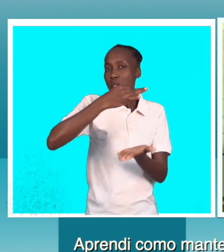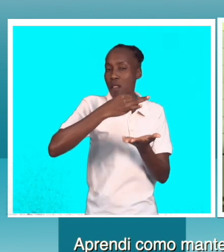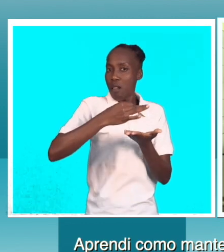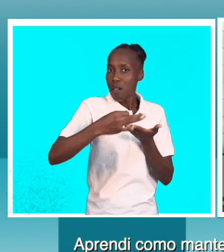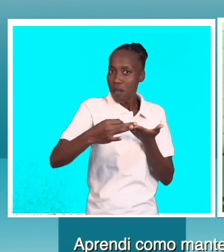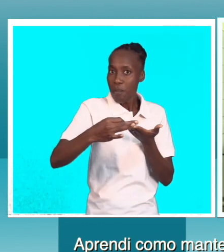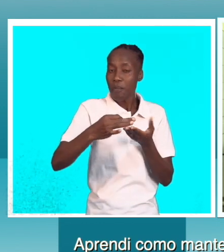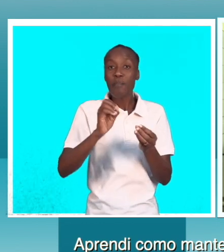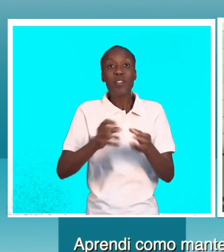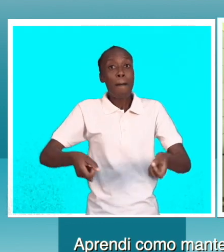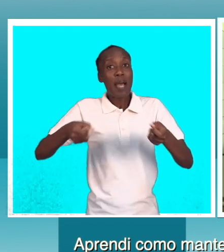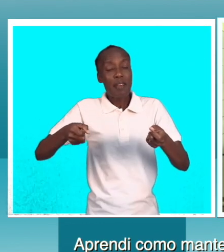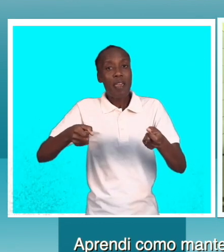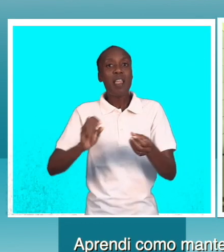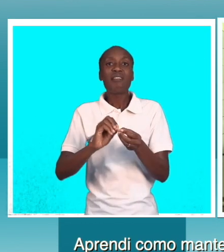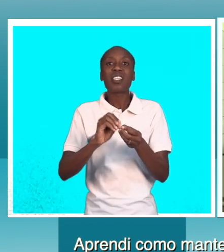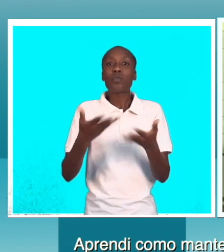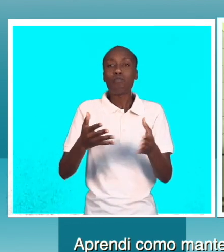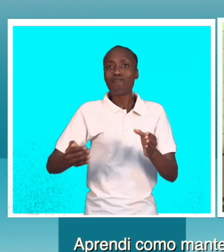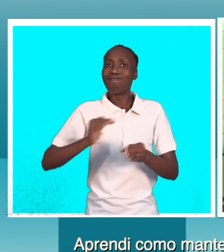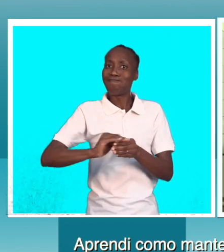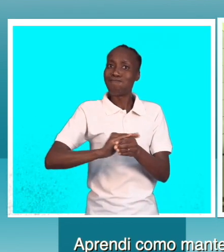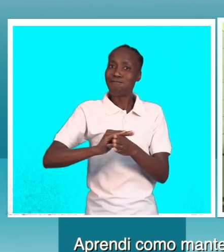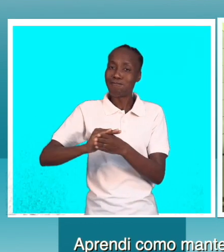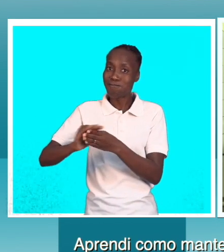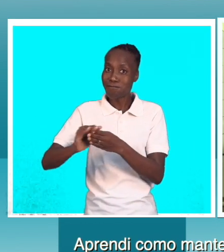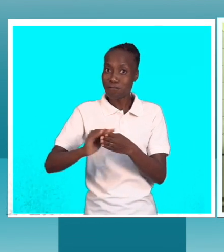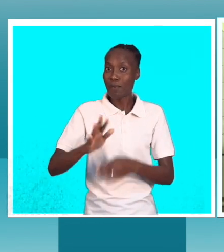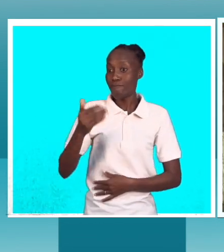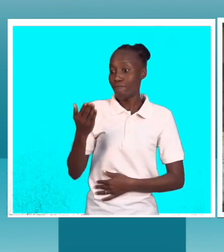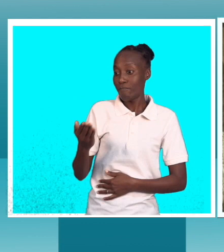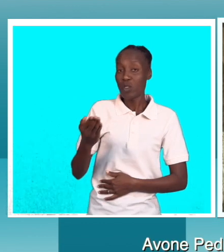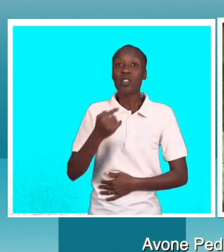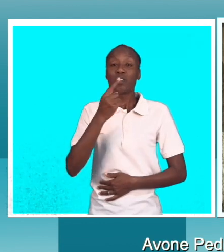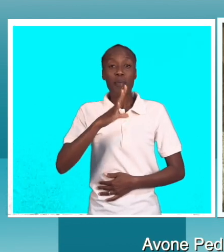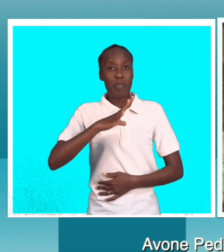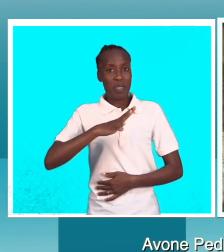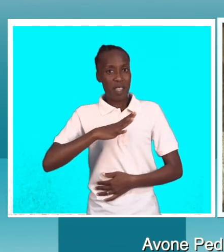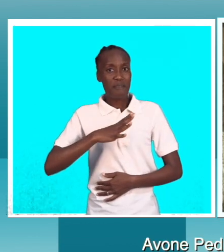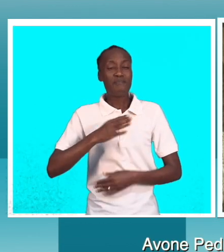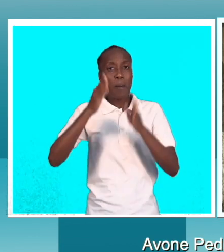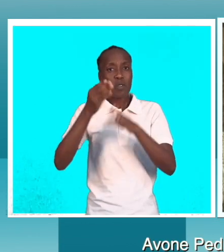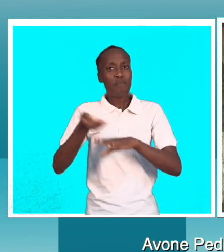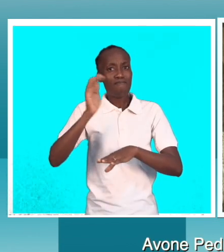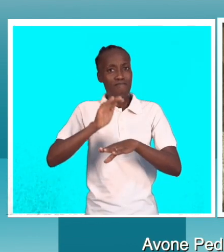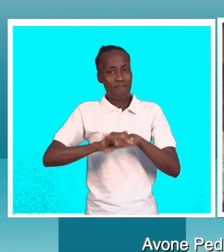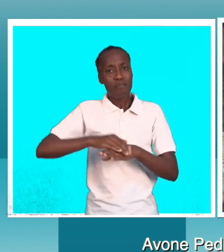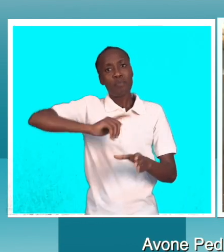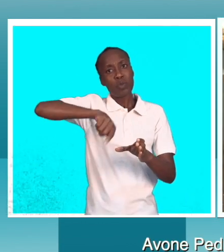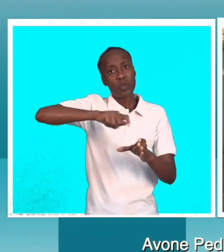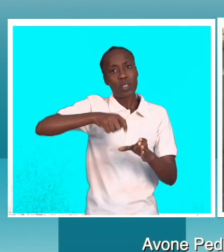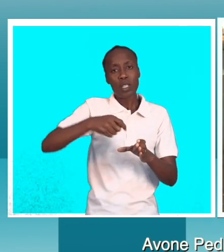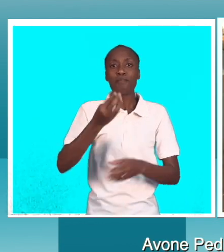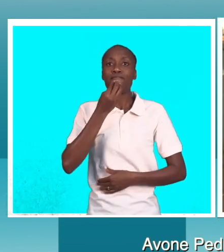limpo, como lavar as panelas e manter o espaço limpo. A Avone Pedro, nutricionista afeta a